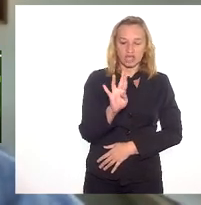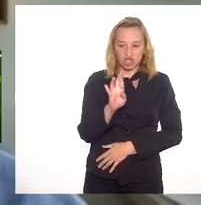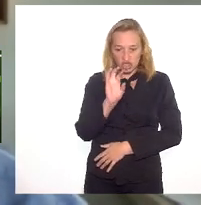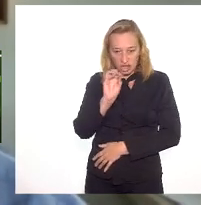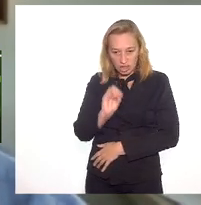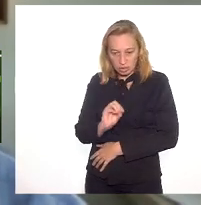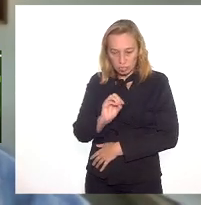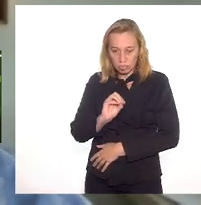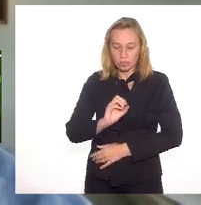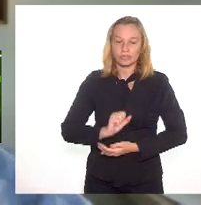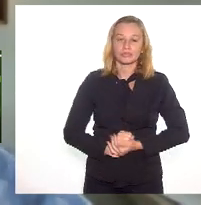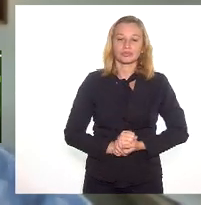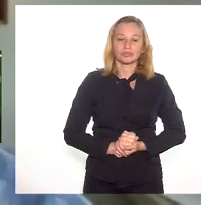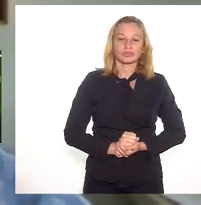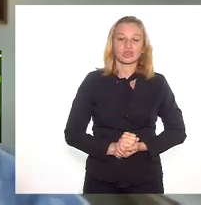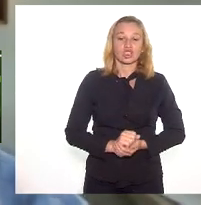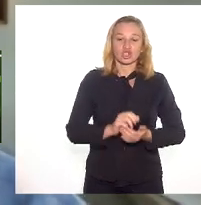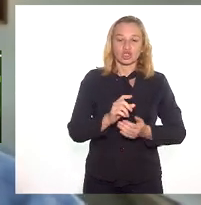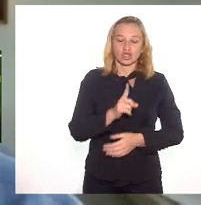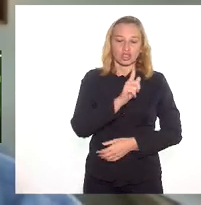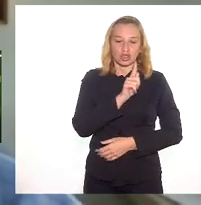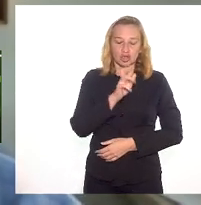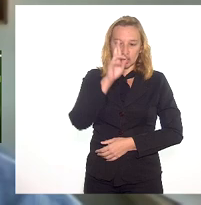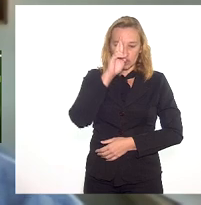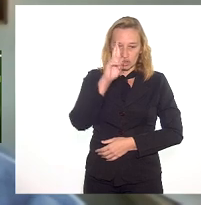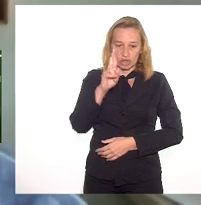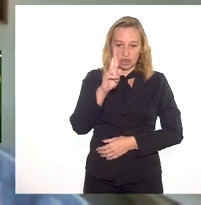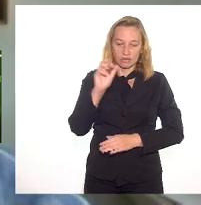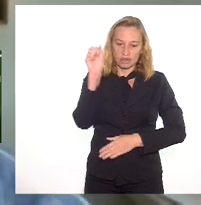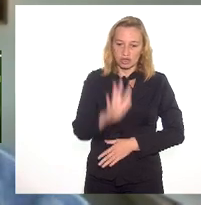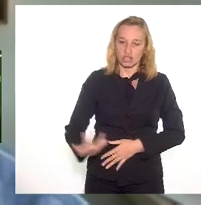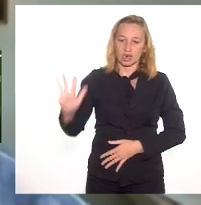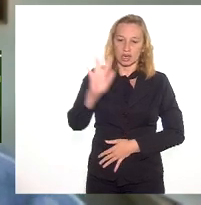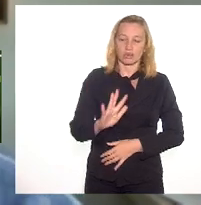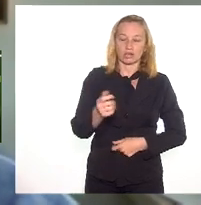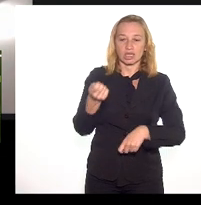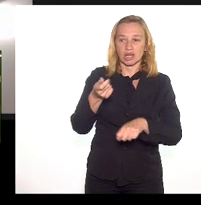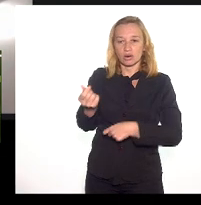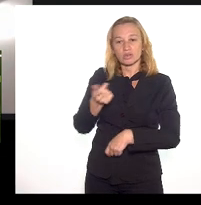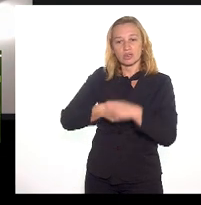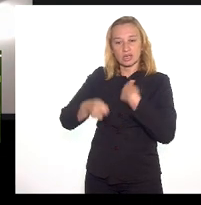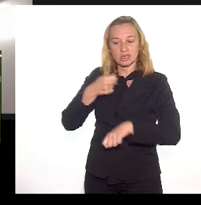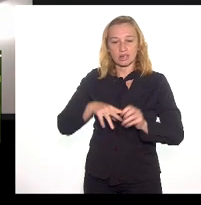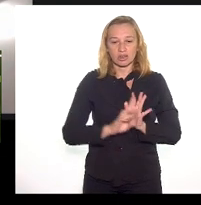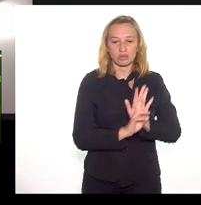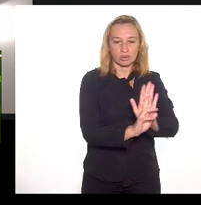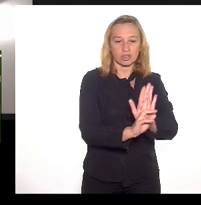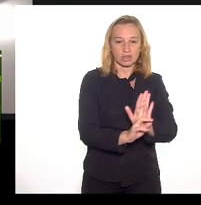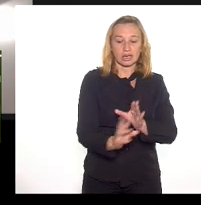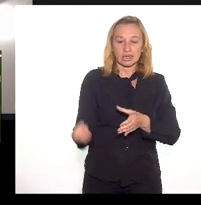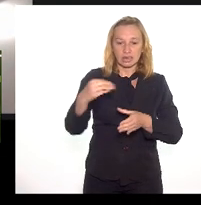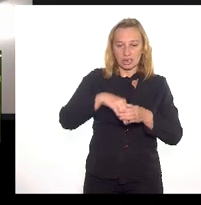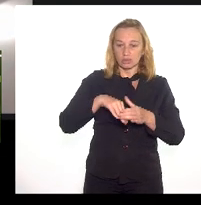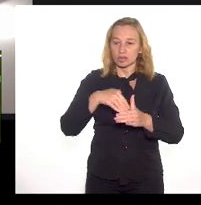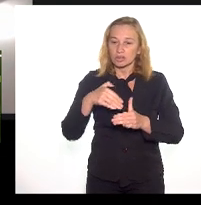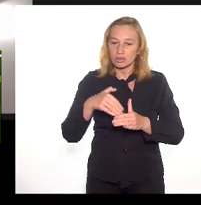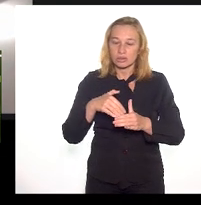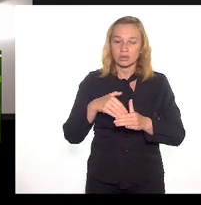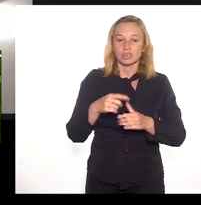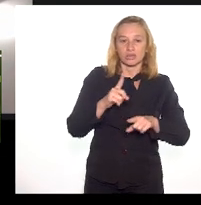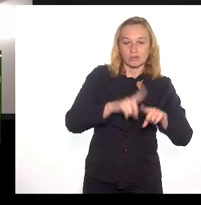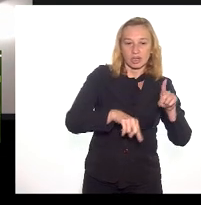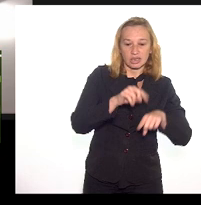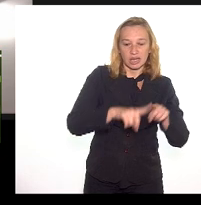Vidal Campelo, gerente-geral de representação e negociação externas em